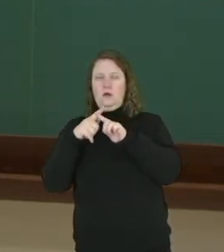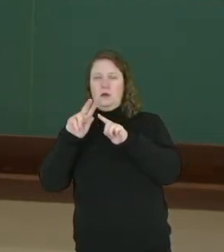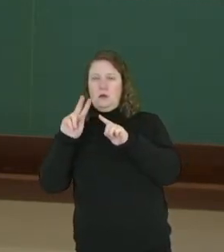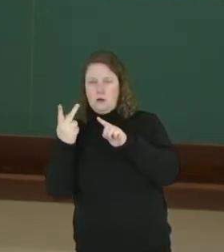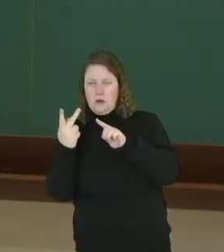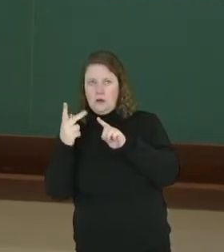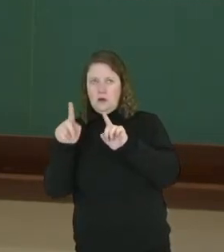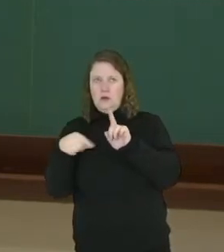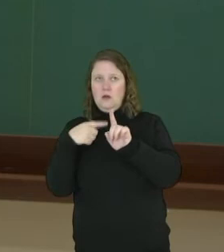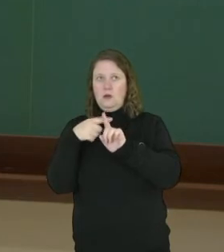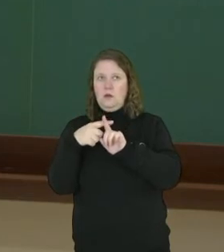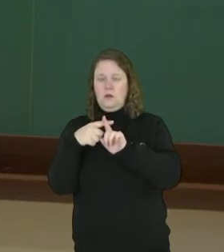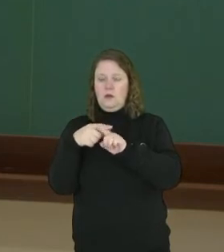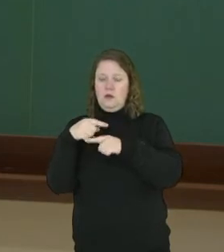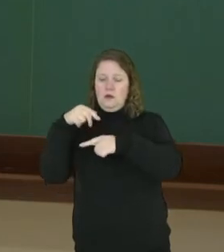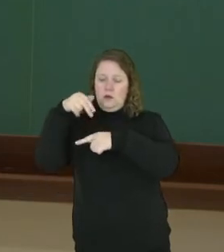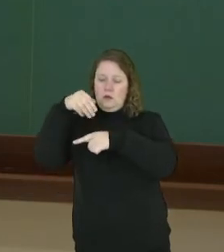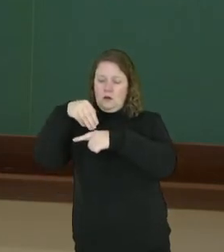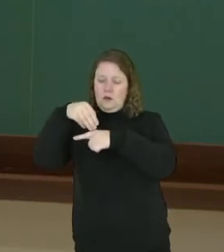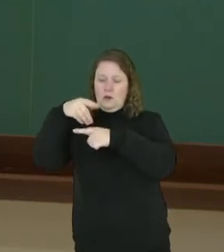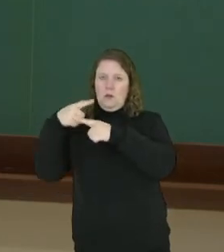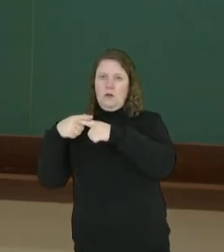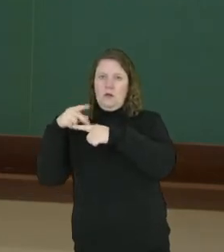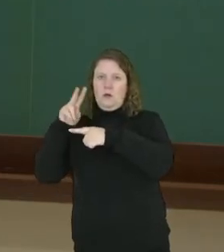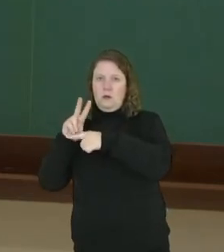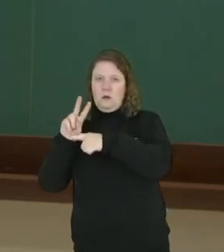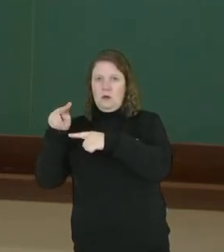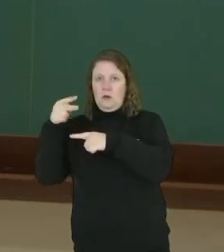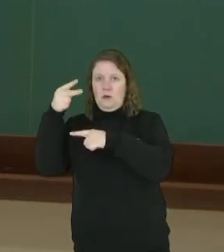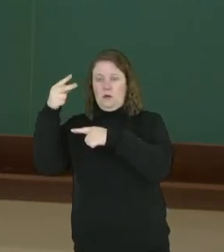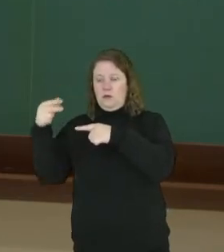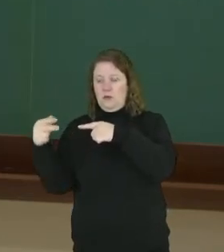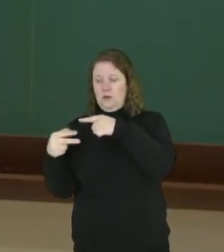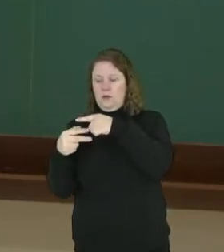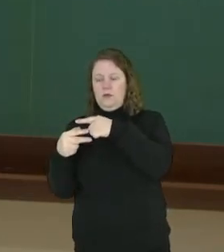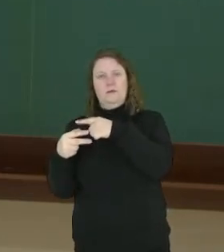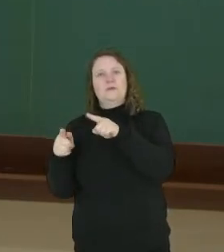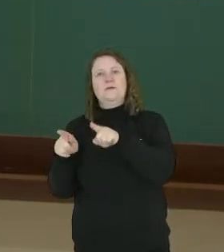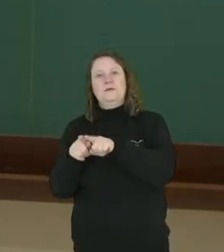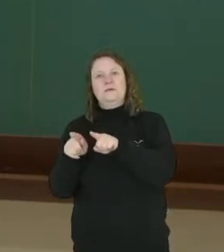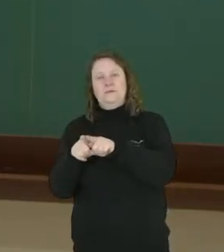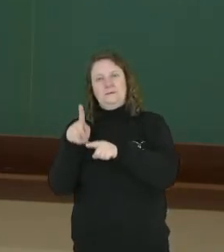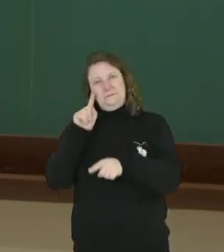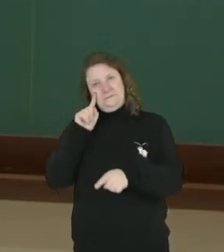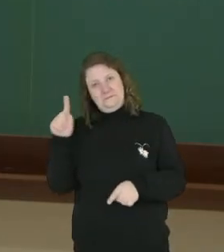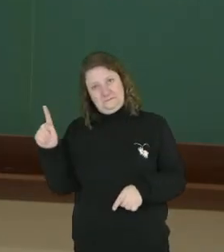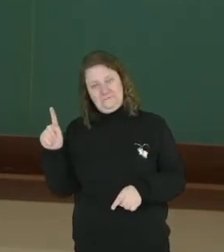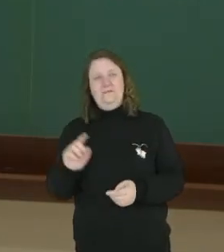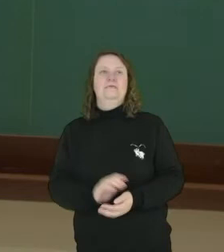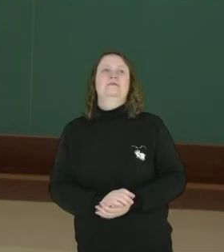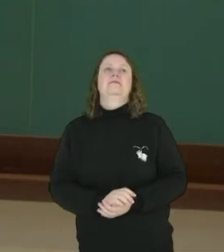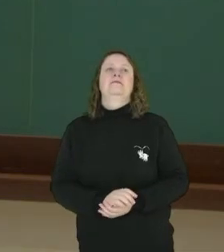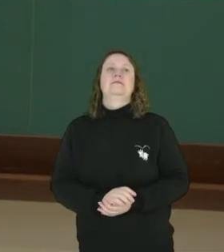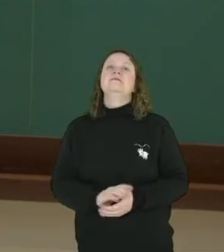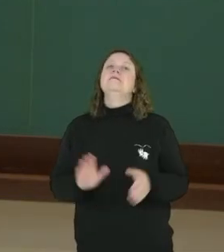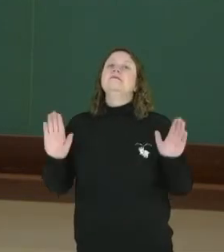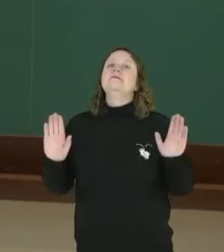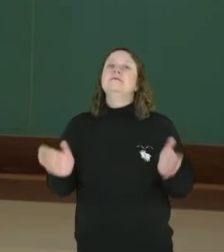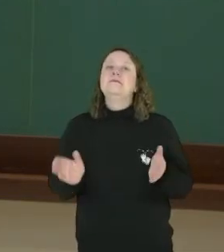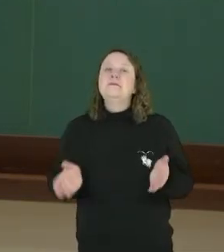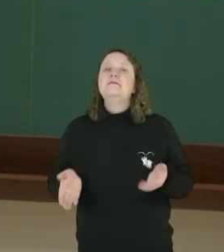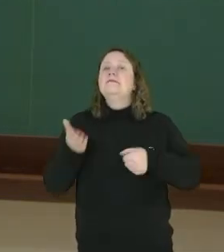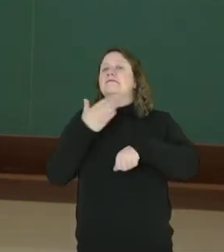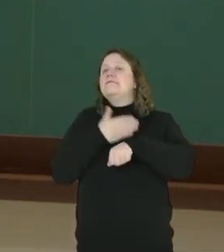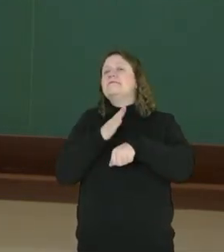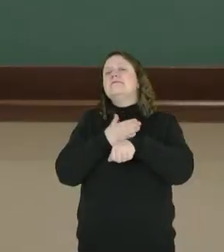gravitacional, mais m vezes v ao quadrado sobre 2, que é o termo responsável relacionado com a energia cinética. E agora, meus pimpolhos,